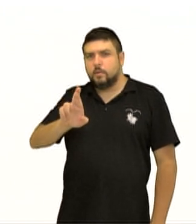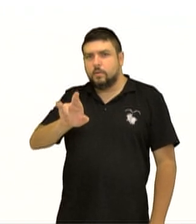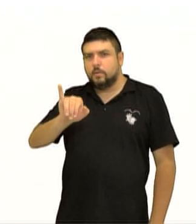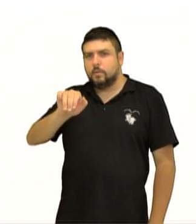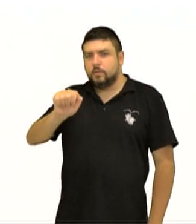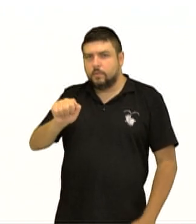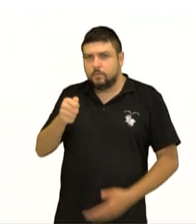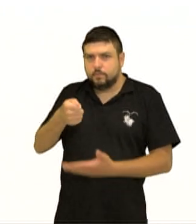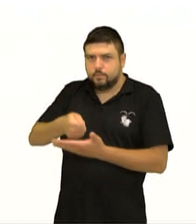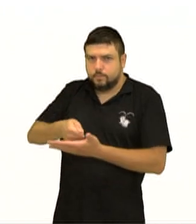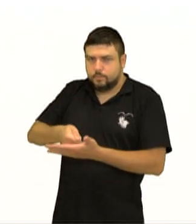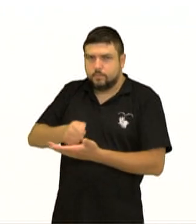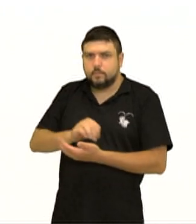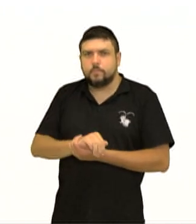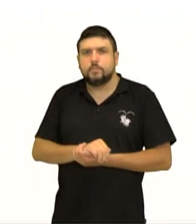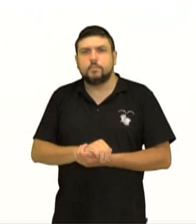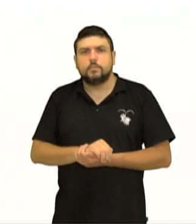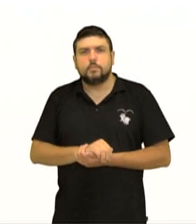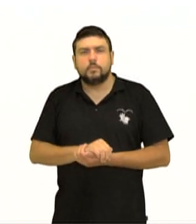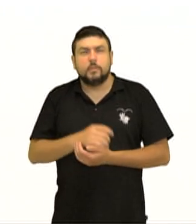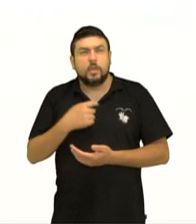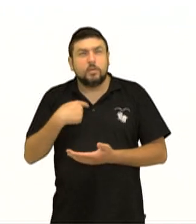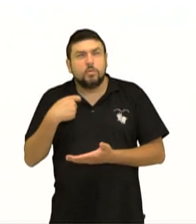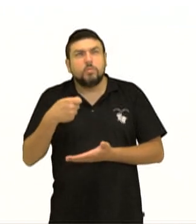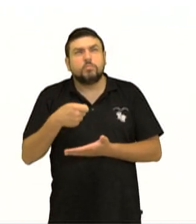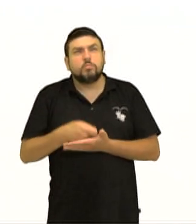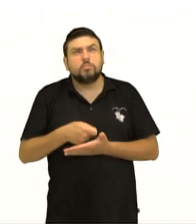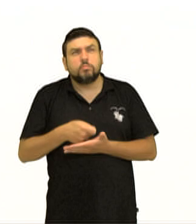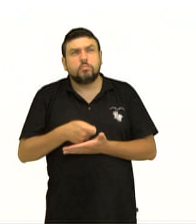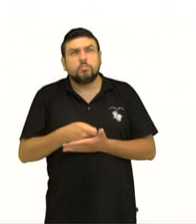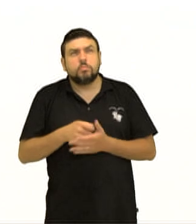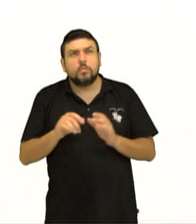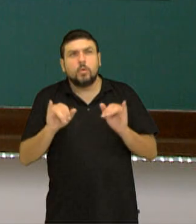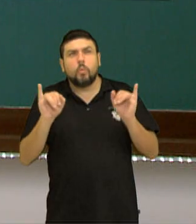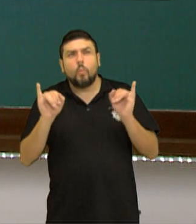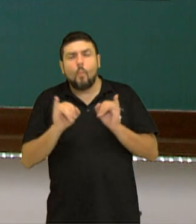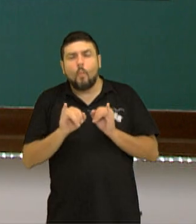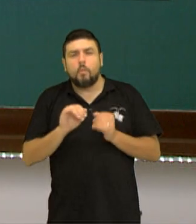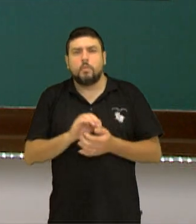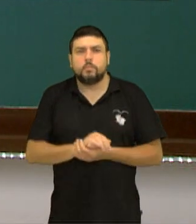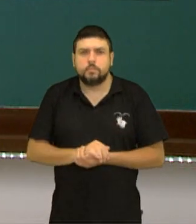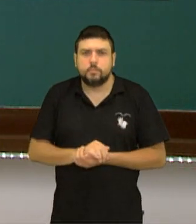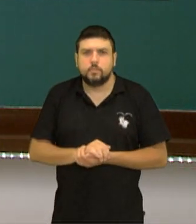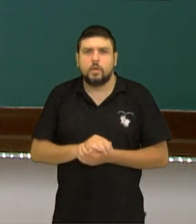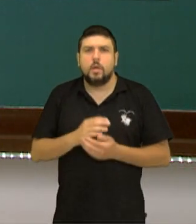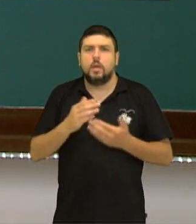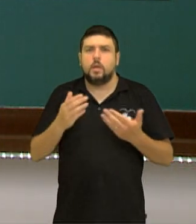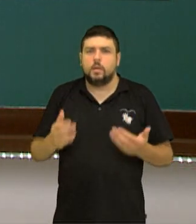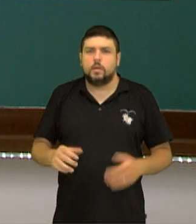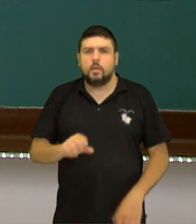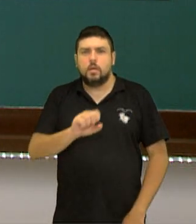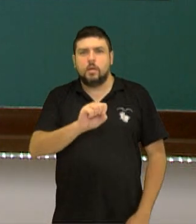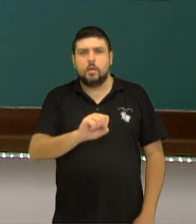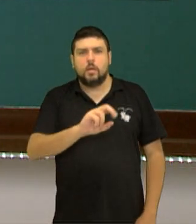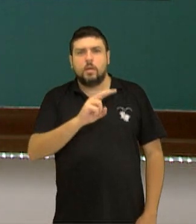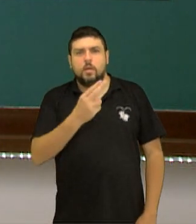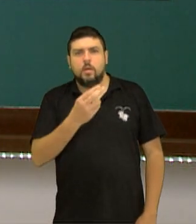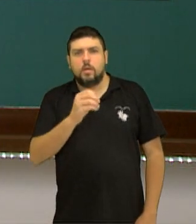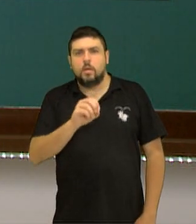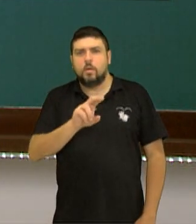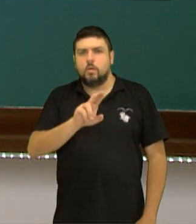deveria perder peso. Então aqui está, modal verb, should,